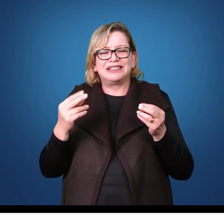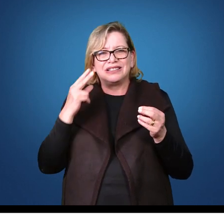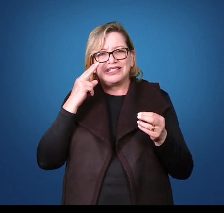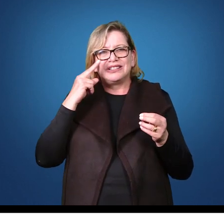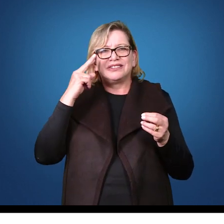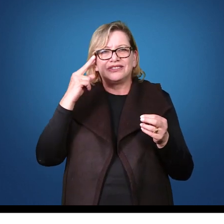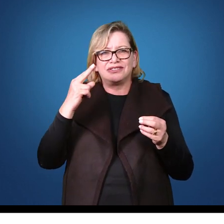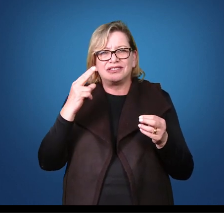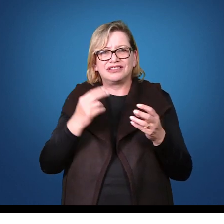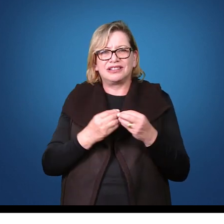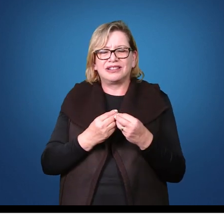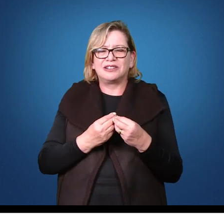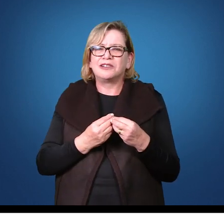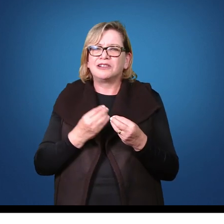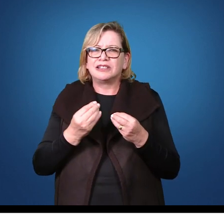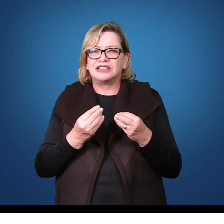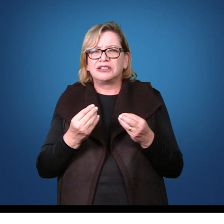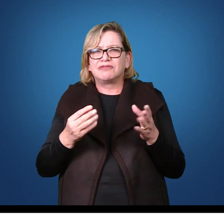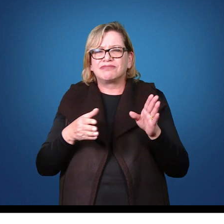Vire para.